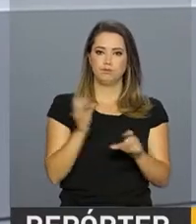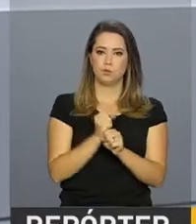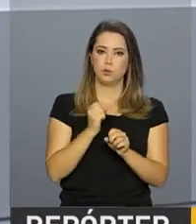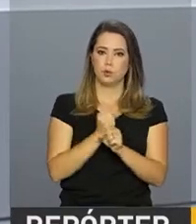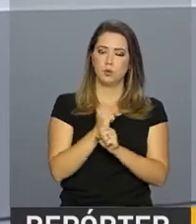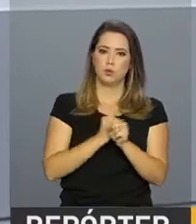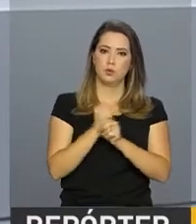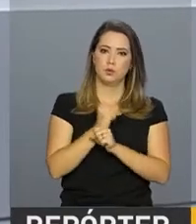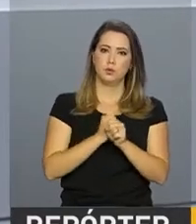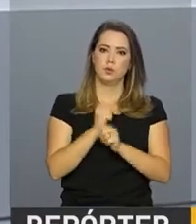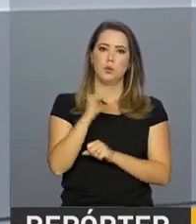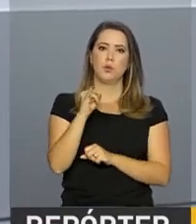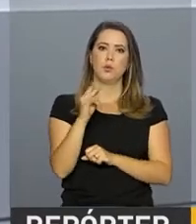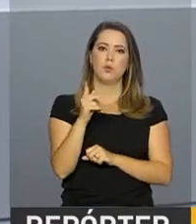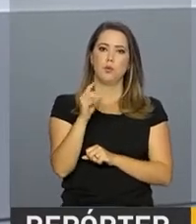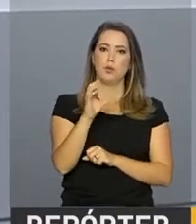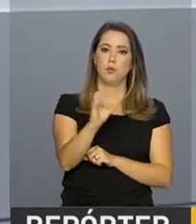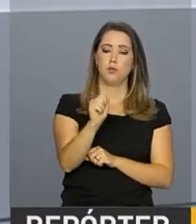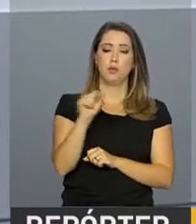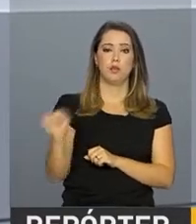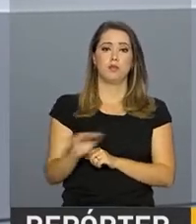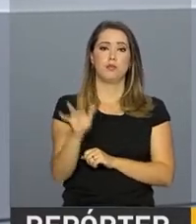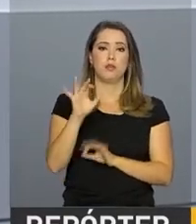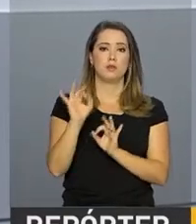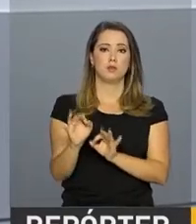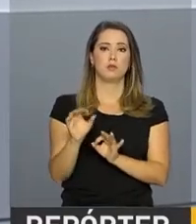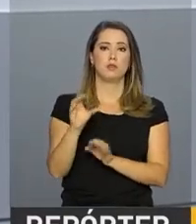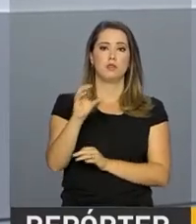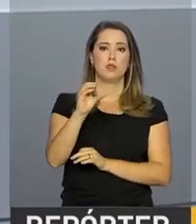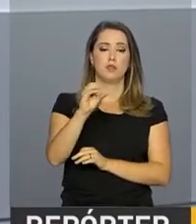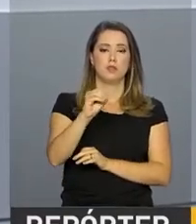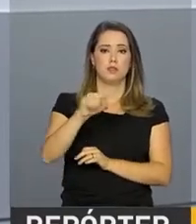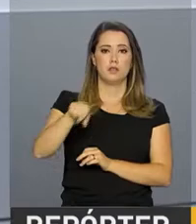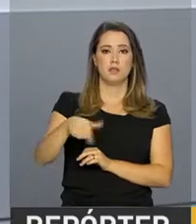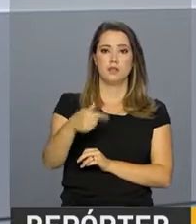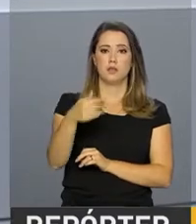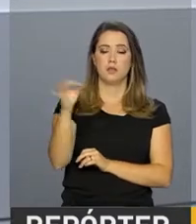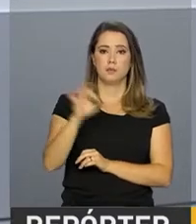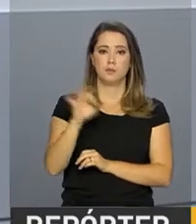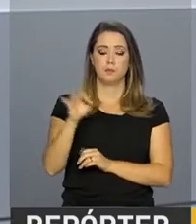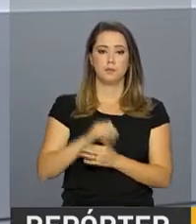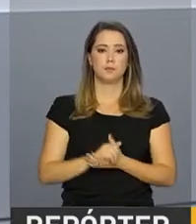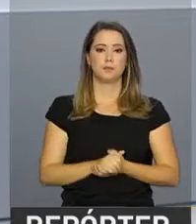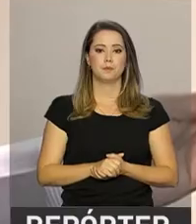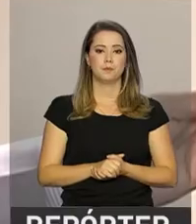IPCA, que é considerado a inflação oficial, chegou a 0,7%.